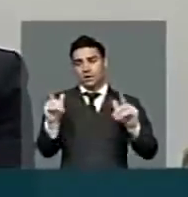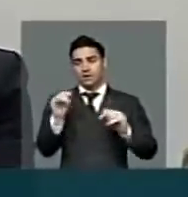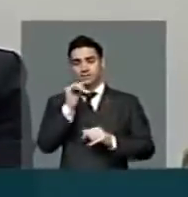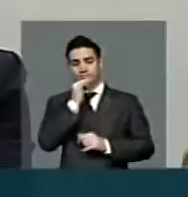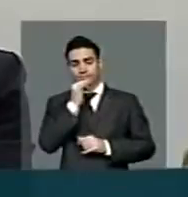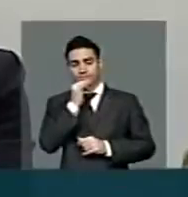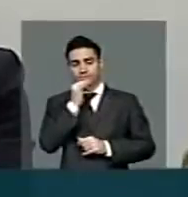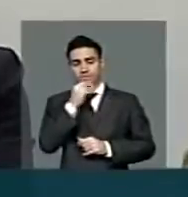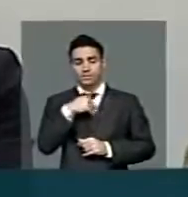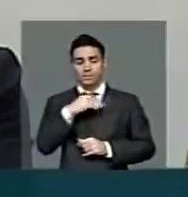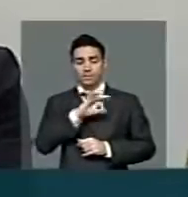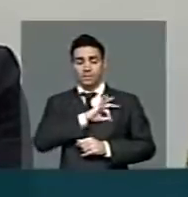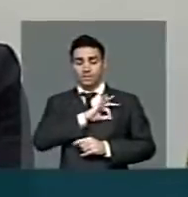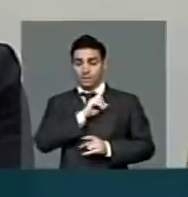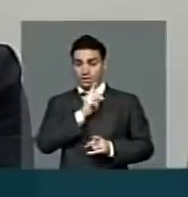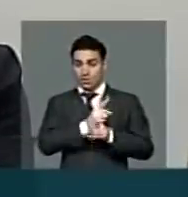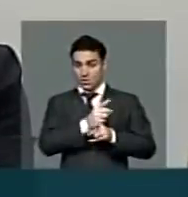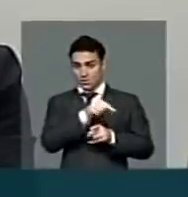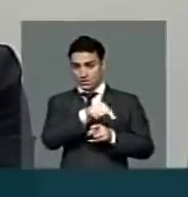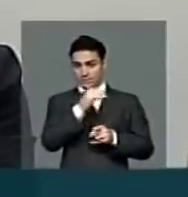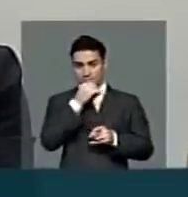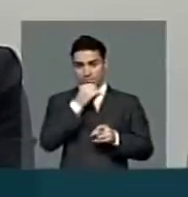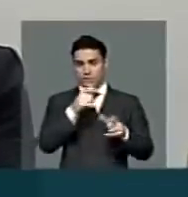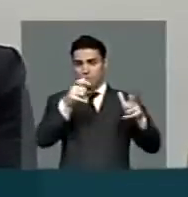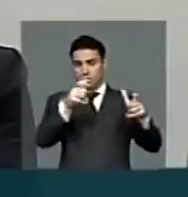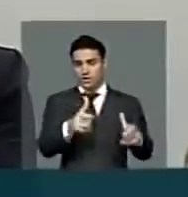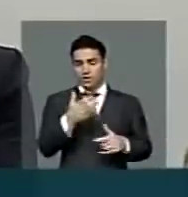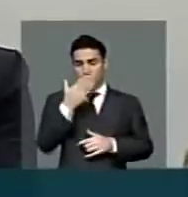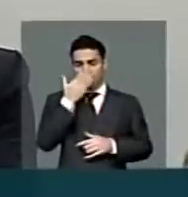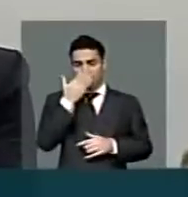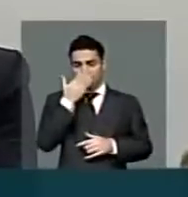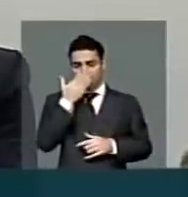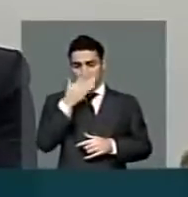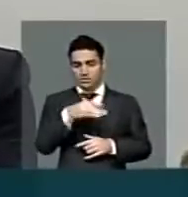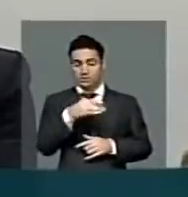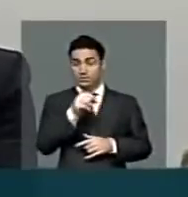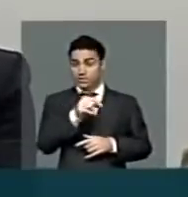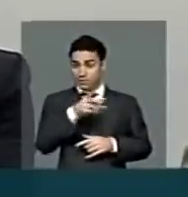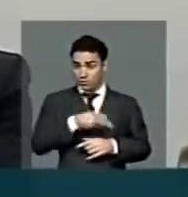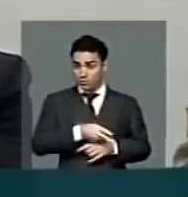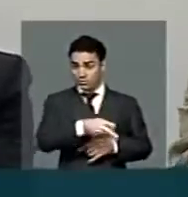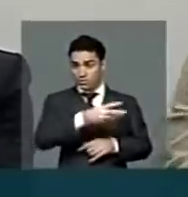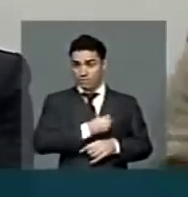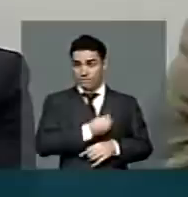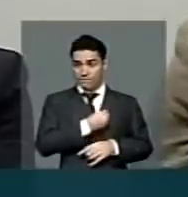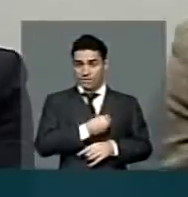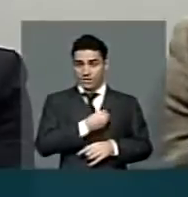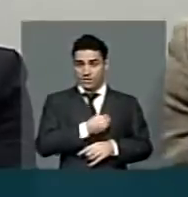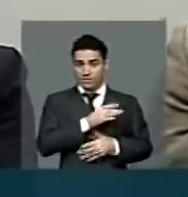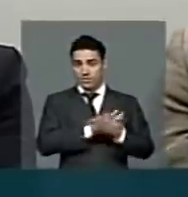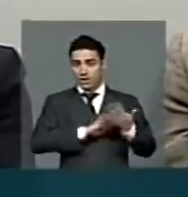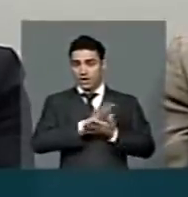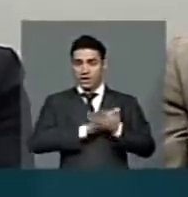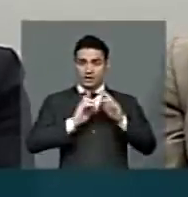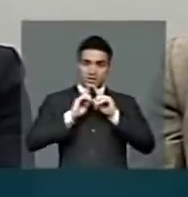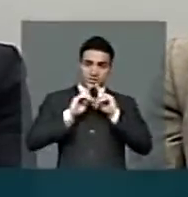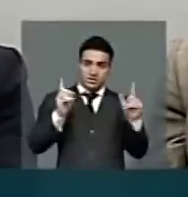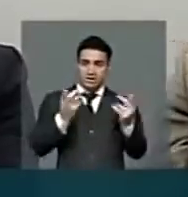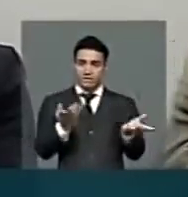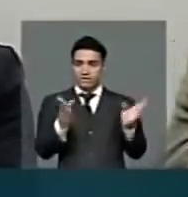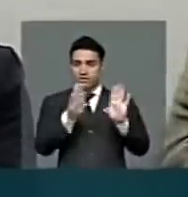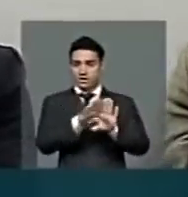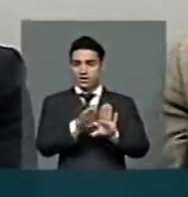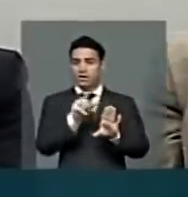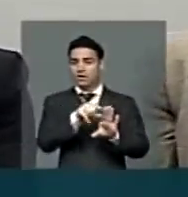os policiais identificam uma casa de prostituição, para que aquela casa continue funcionando, não seja denunciada e fechada,